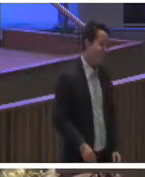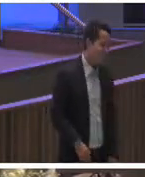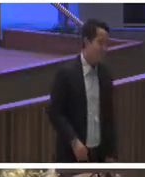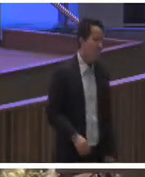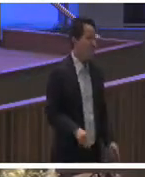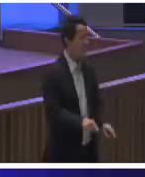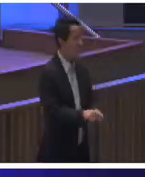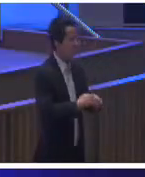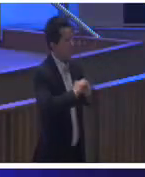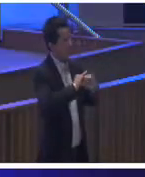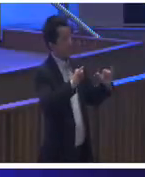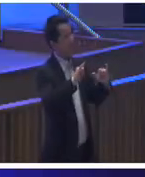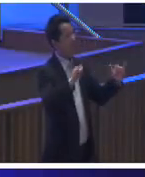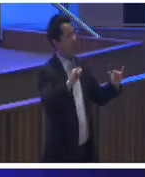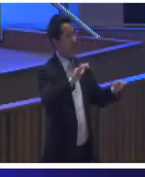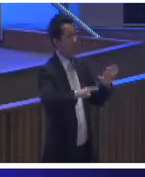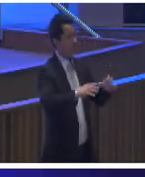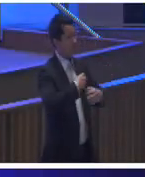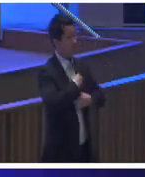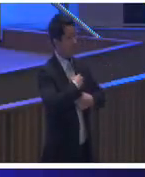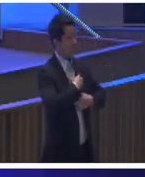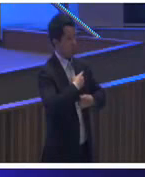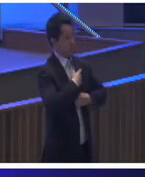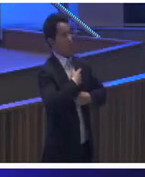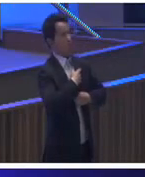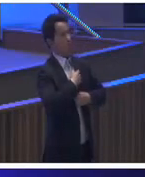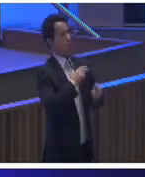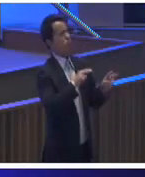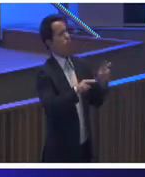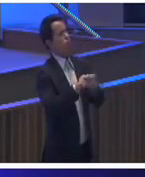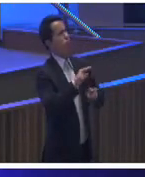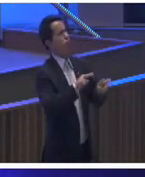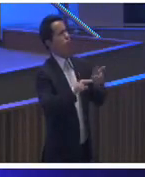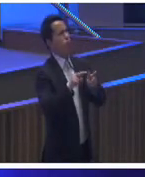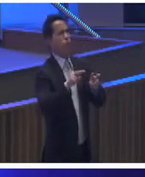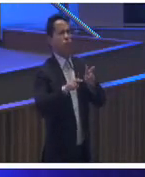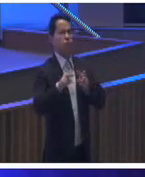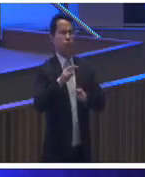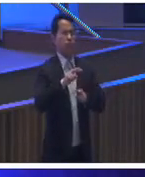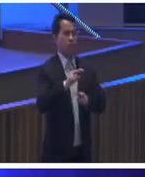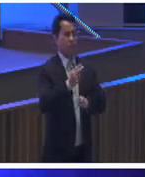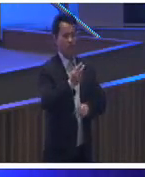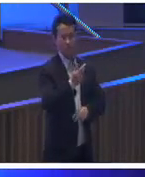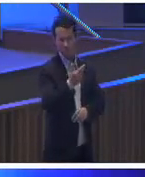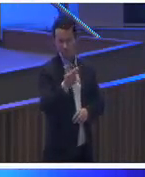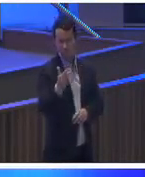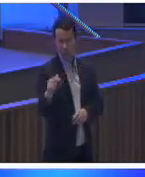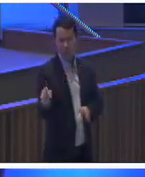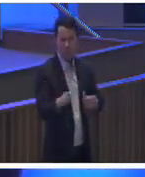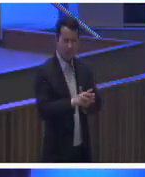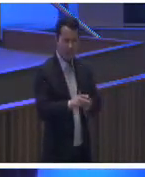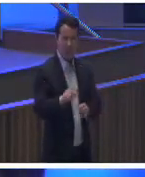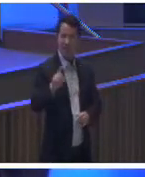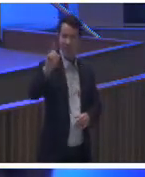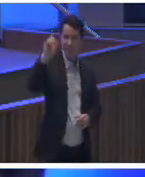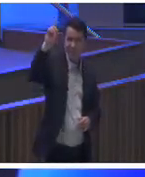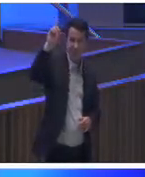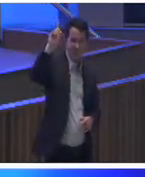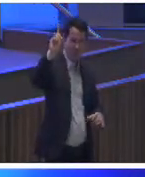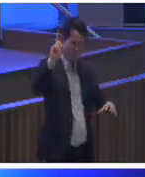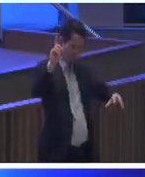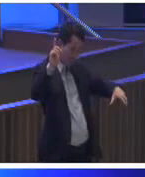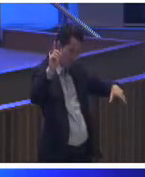vou dizer mais, esse discernimento espiritual não olha só para o contraste entre valores, mas às vezes o Espírito